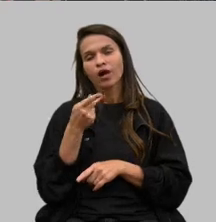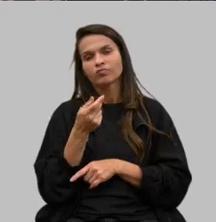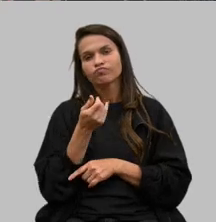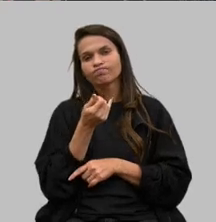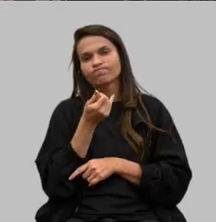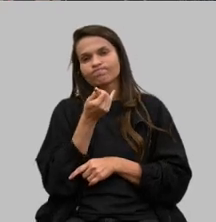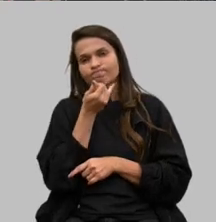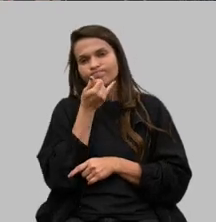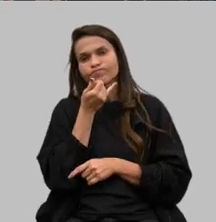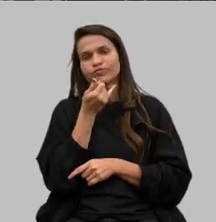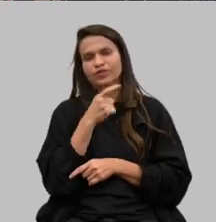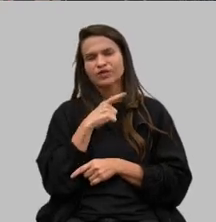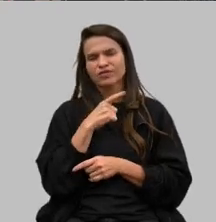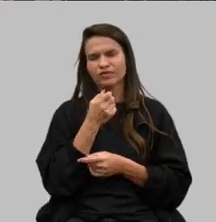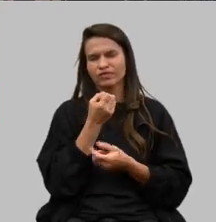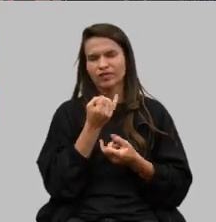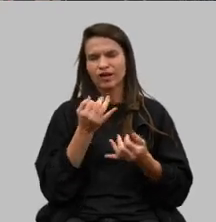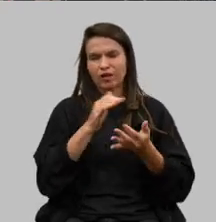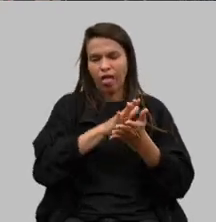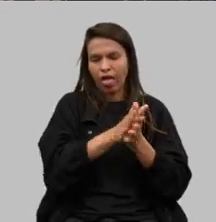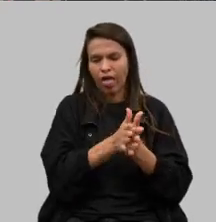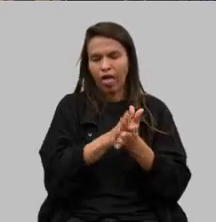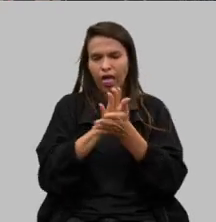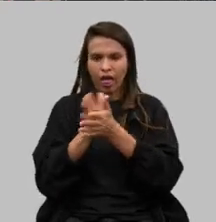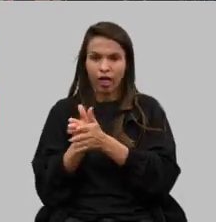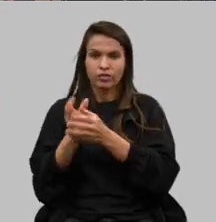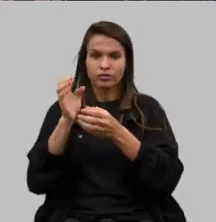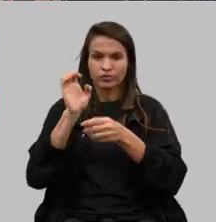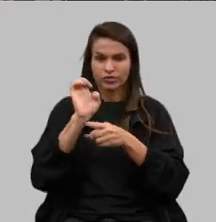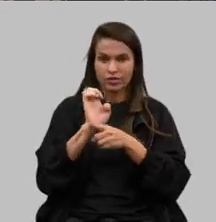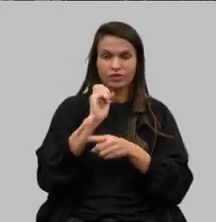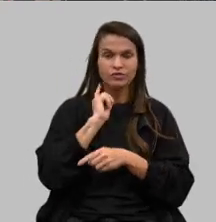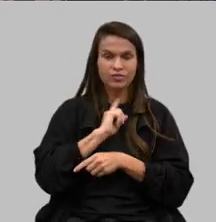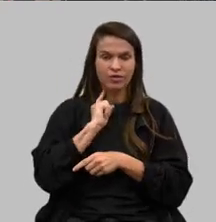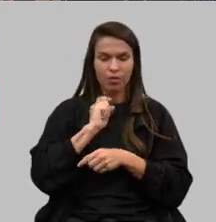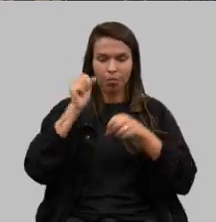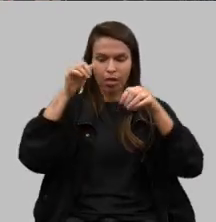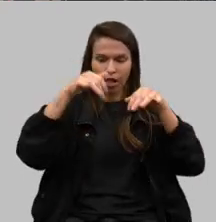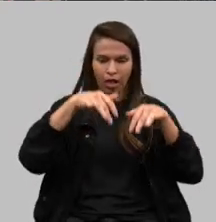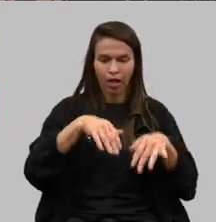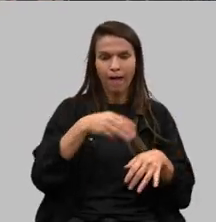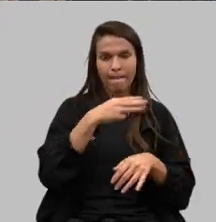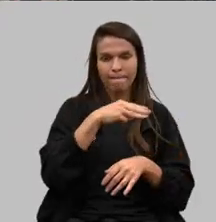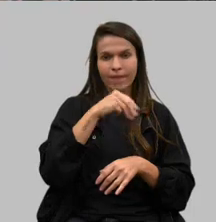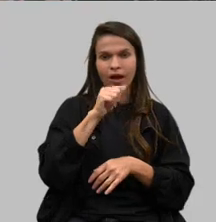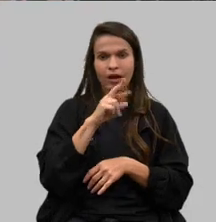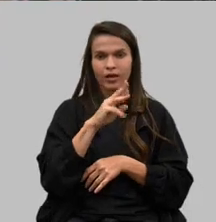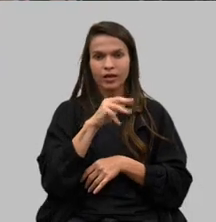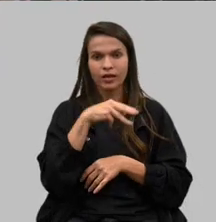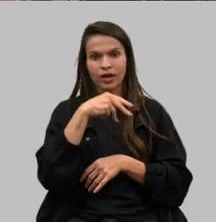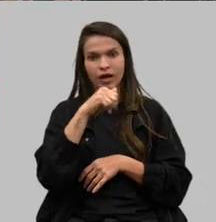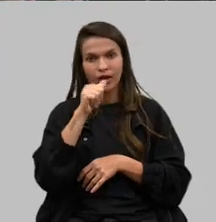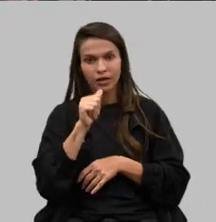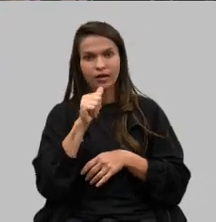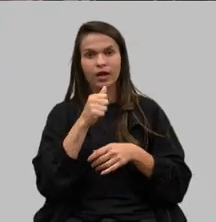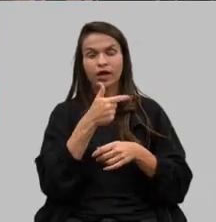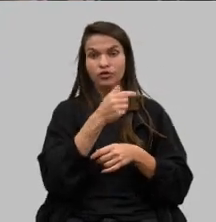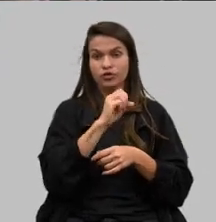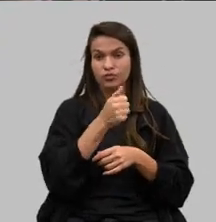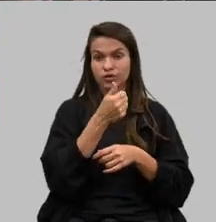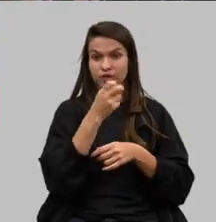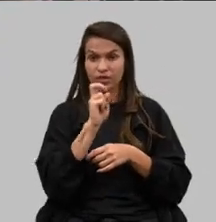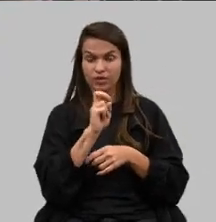tivemos dois grandes desastres ambientais no estado de Minas Gerais né seja Mariana em 2015 e depois